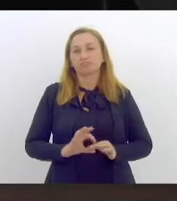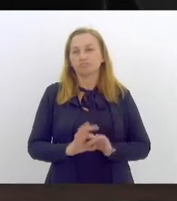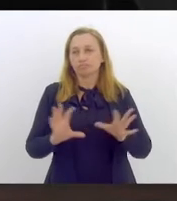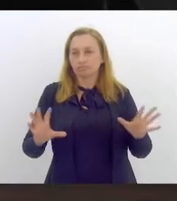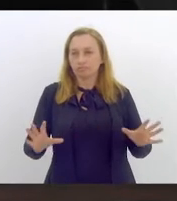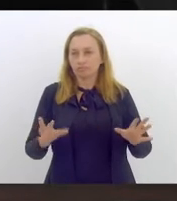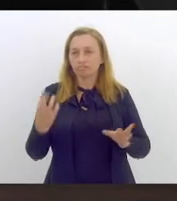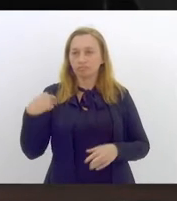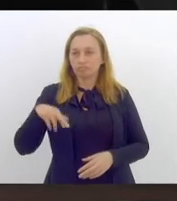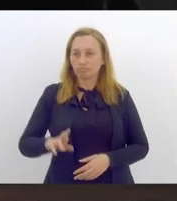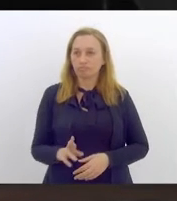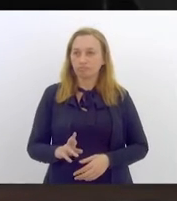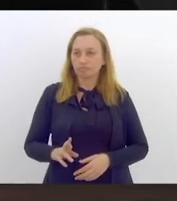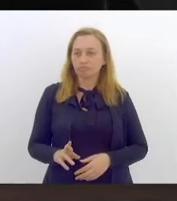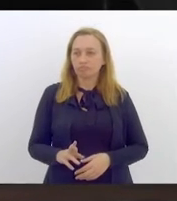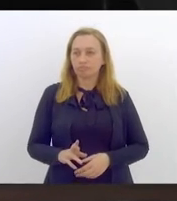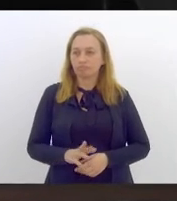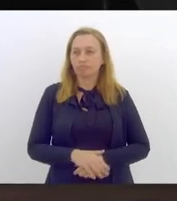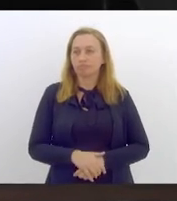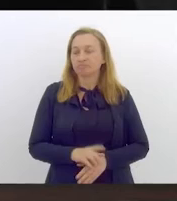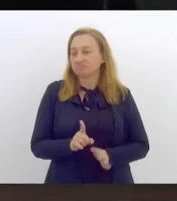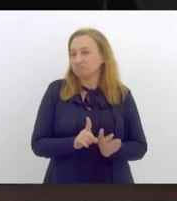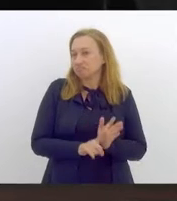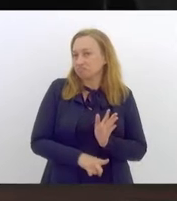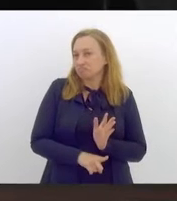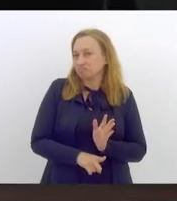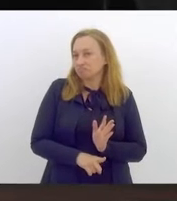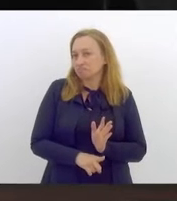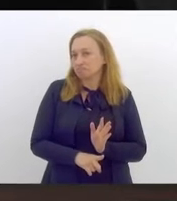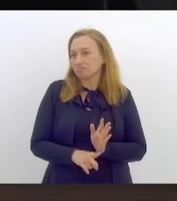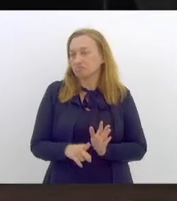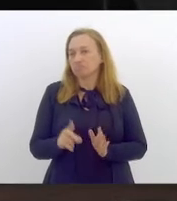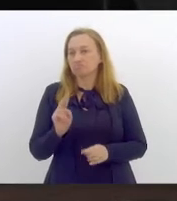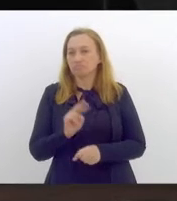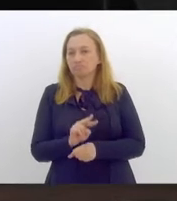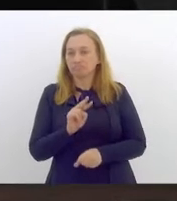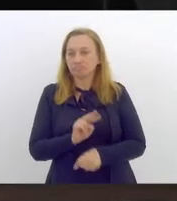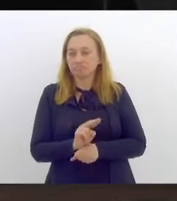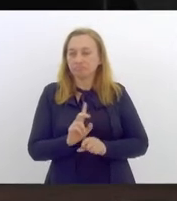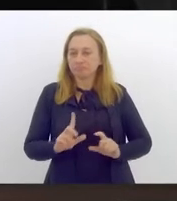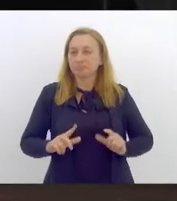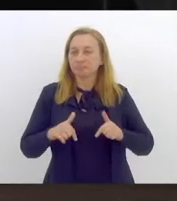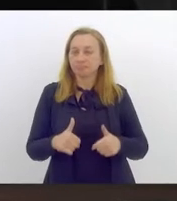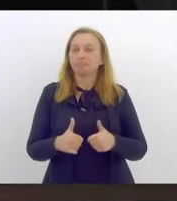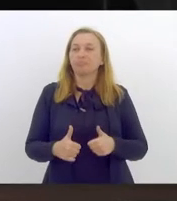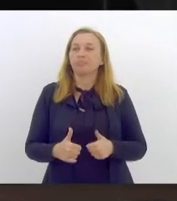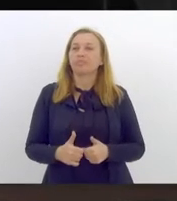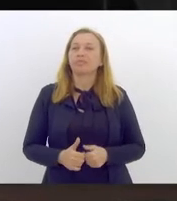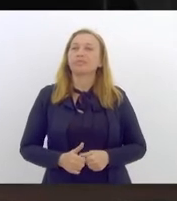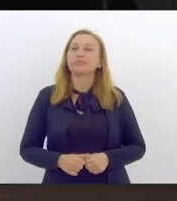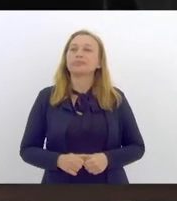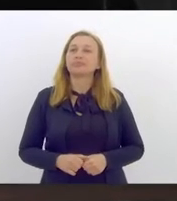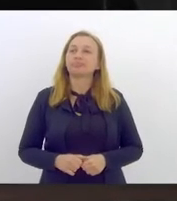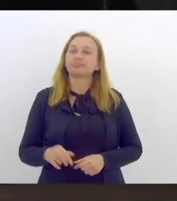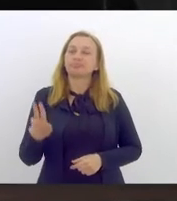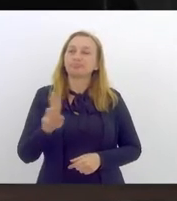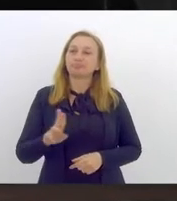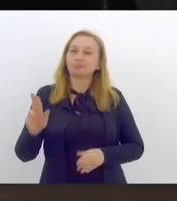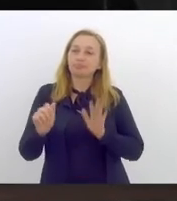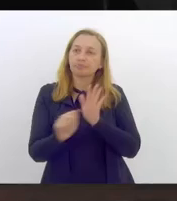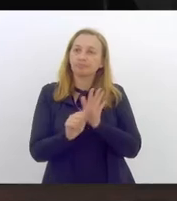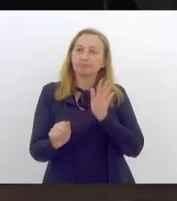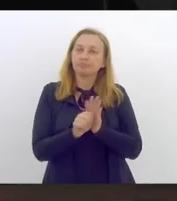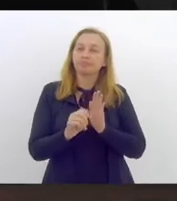liberdade religiosa. Há uma redução na prevenção, nas ações de prevenção ao uso de drogas